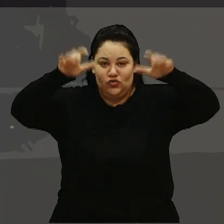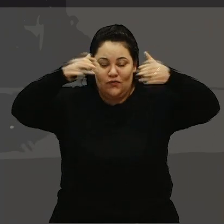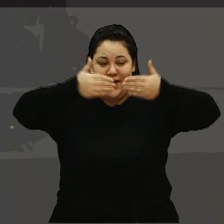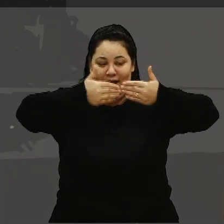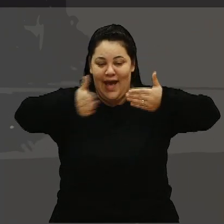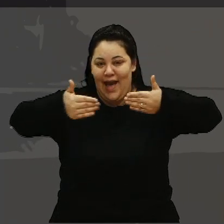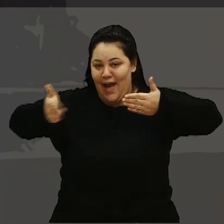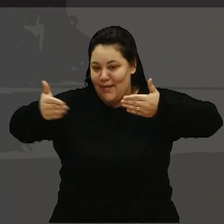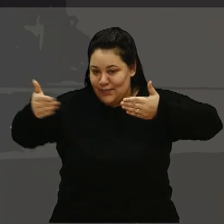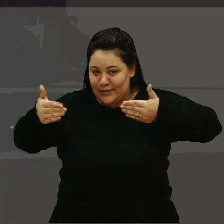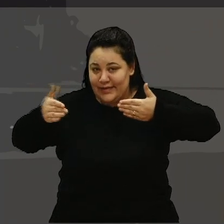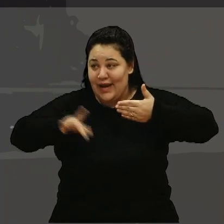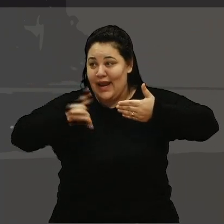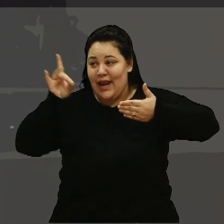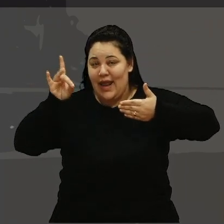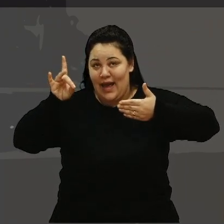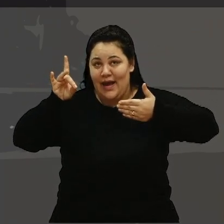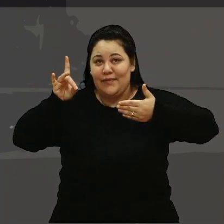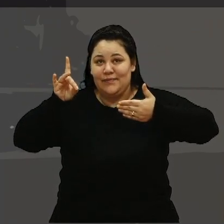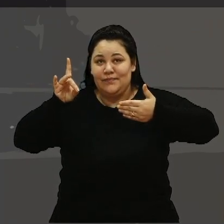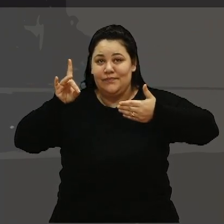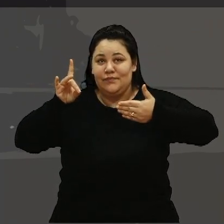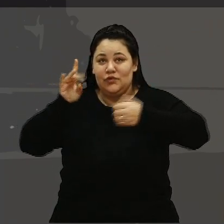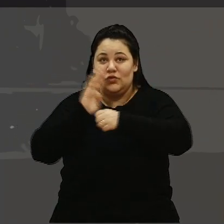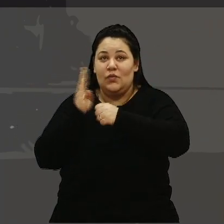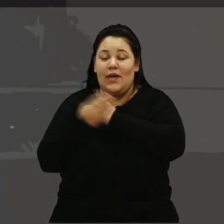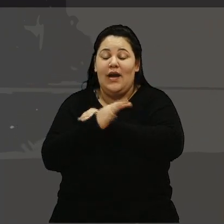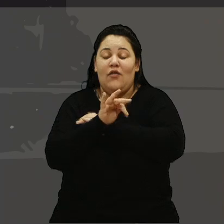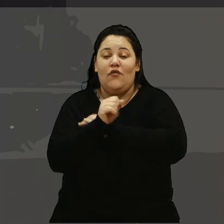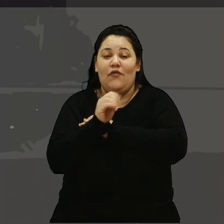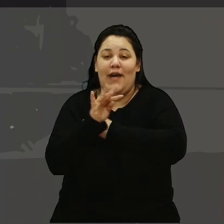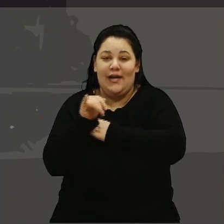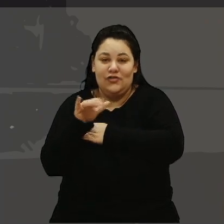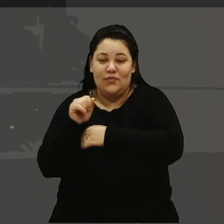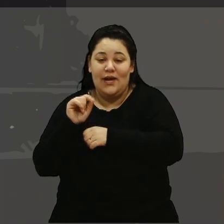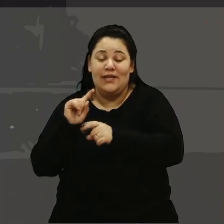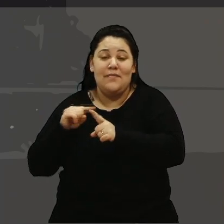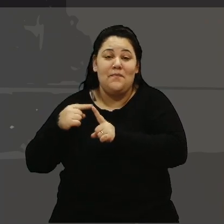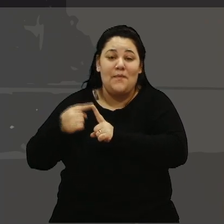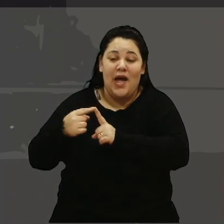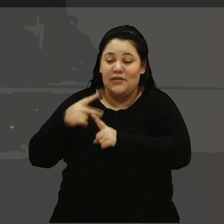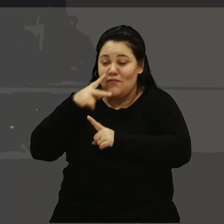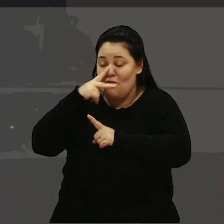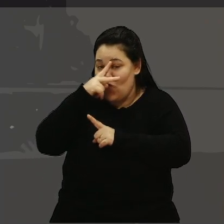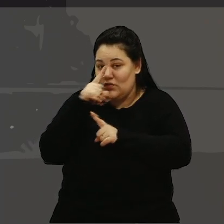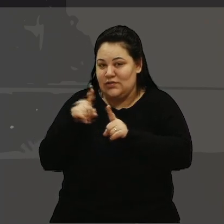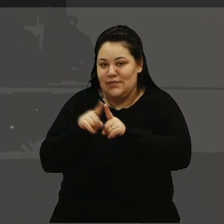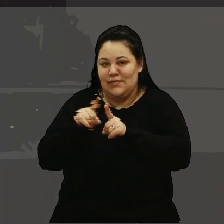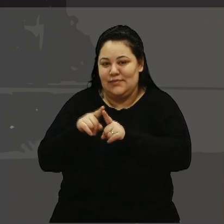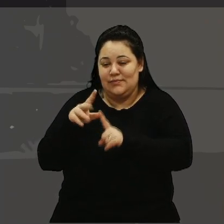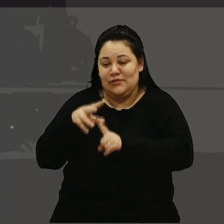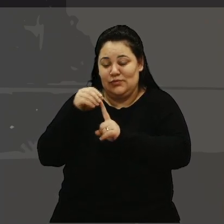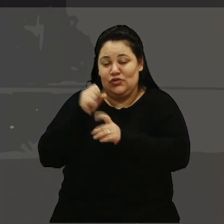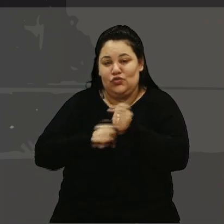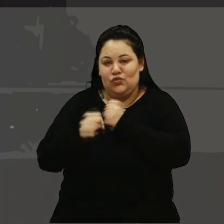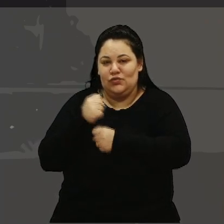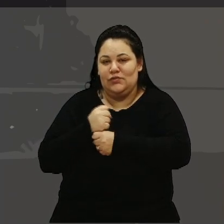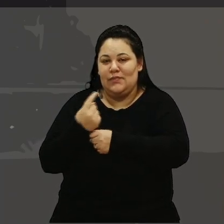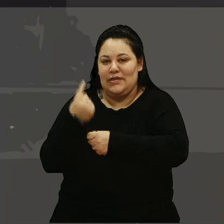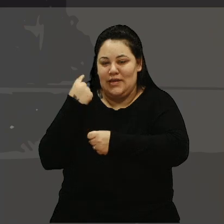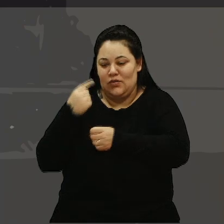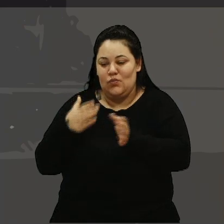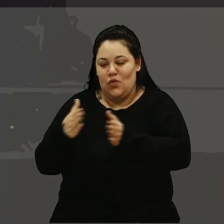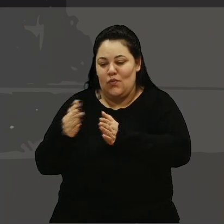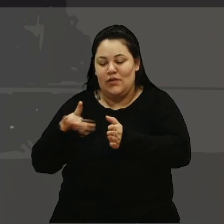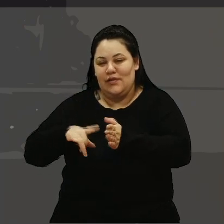no Fátima da represa, vai com muito mais força, principalmente no ano passado, no período ali